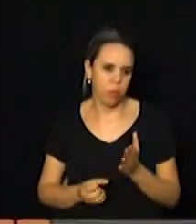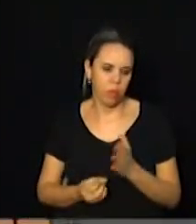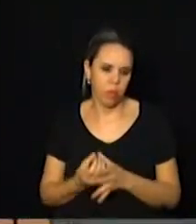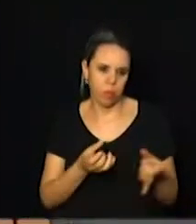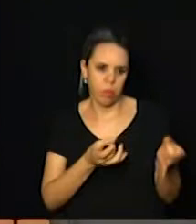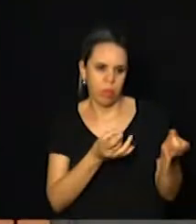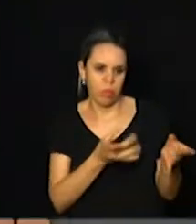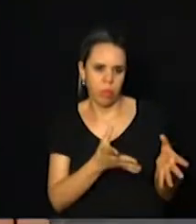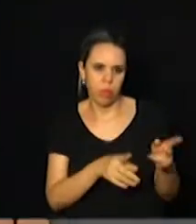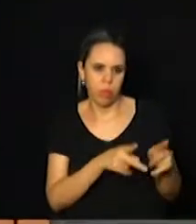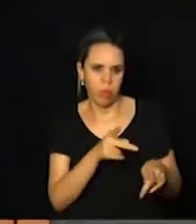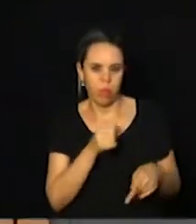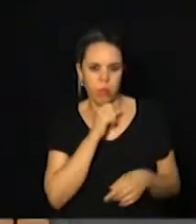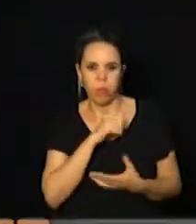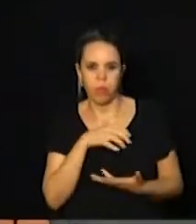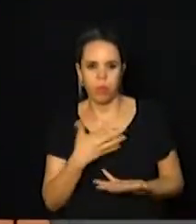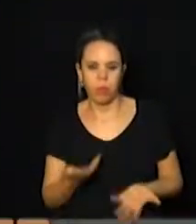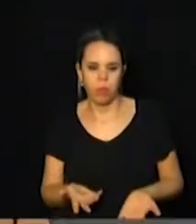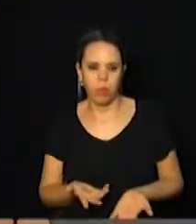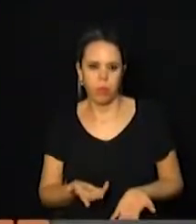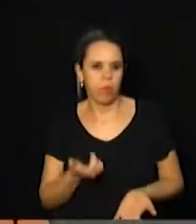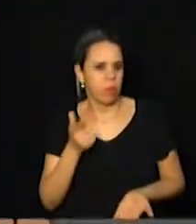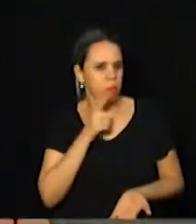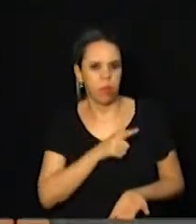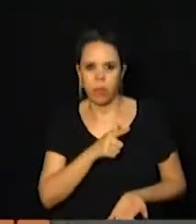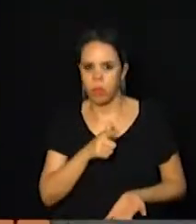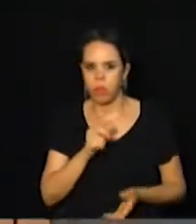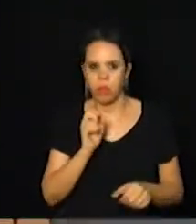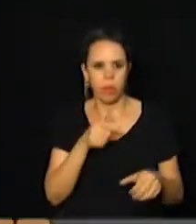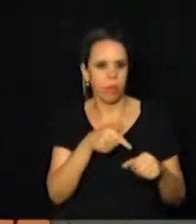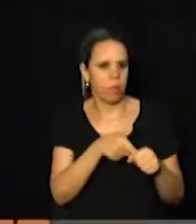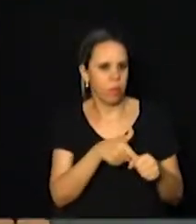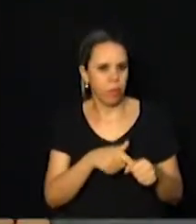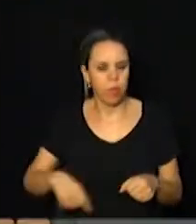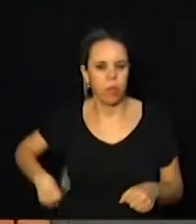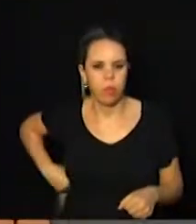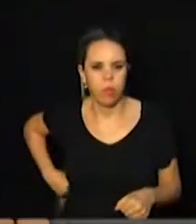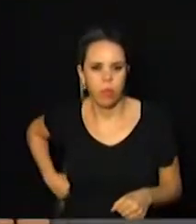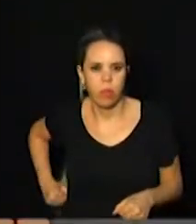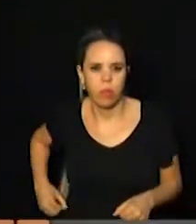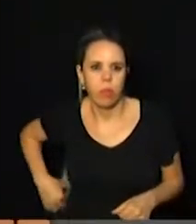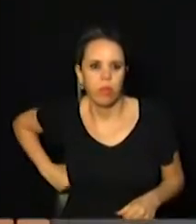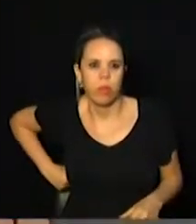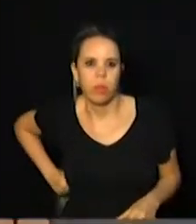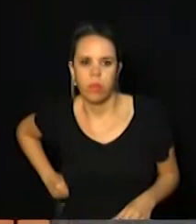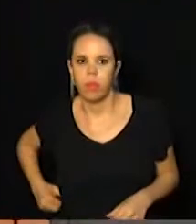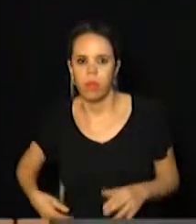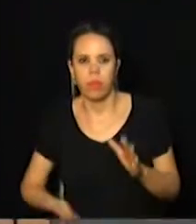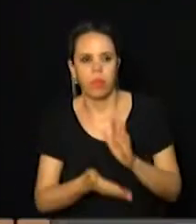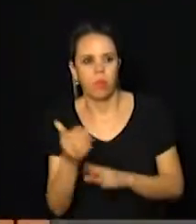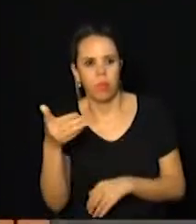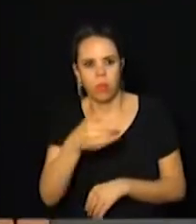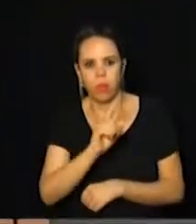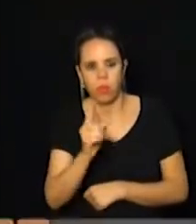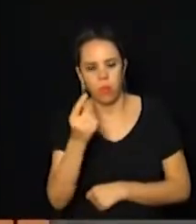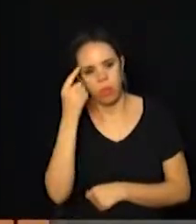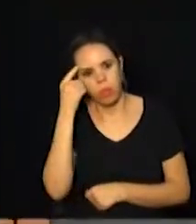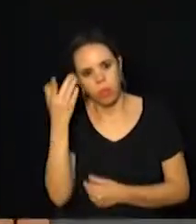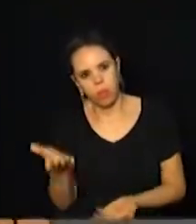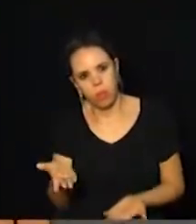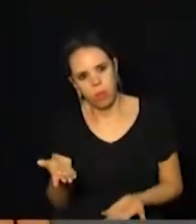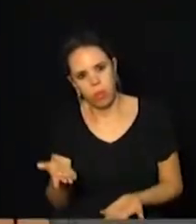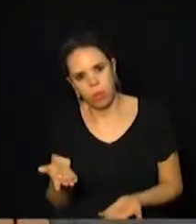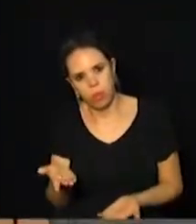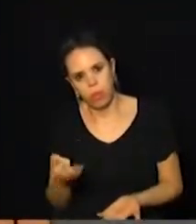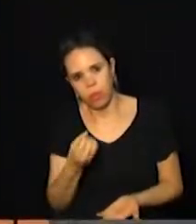gente abandona a pessoa idosa se ela não consegue abastecer ela que não se locomover essa que é então